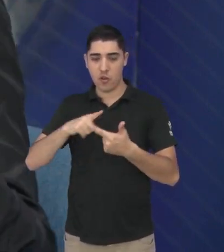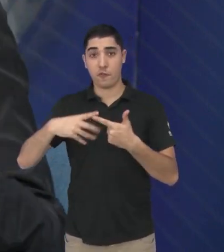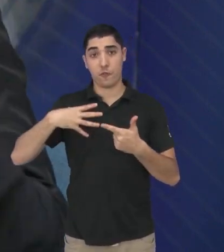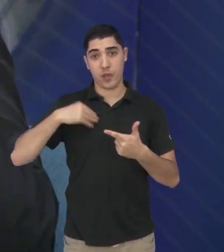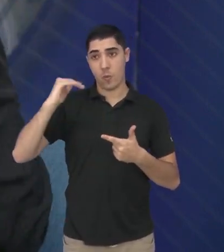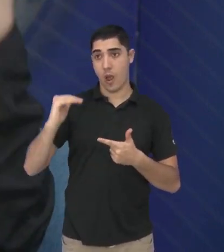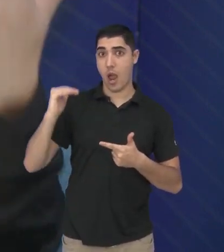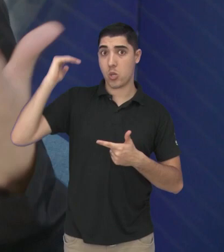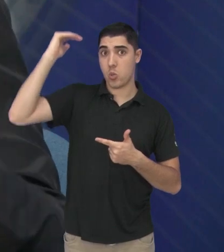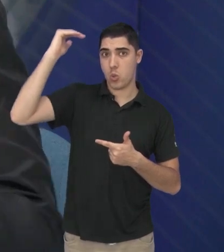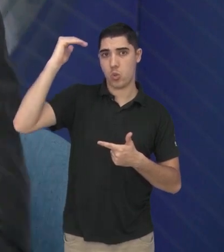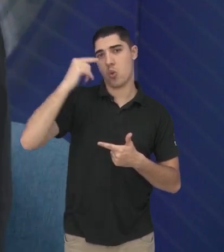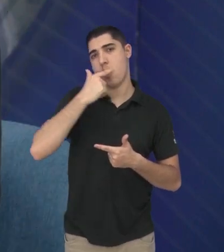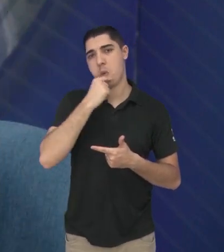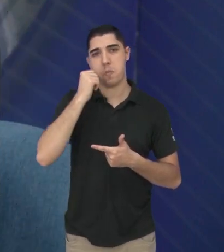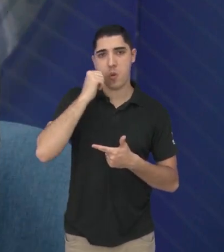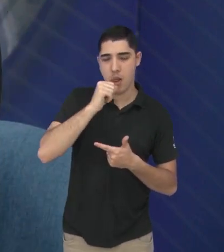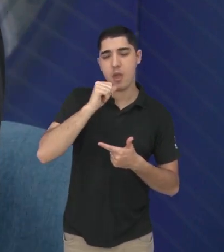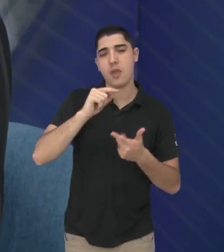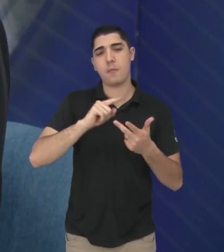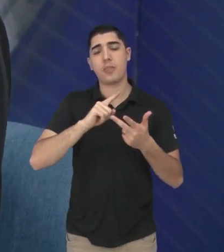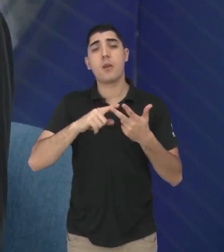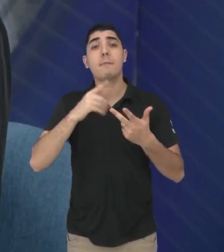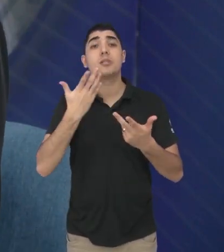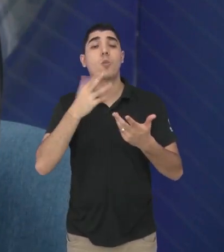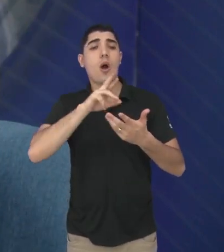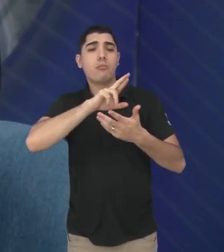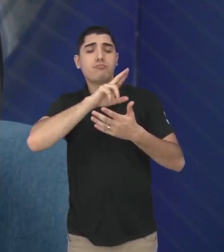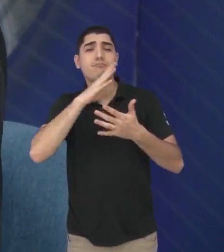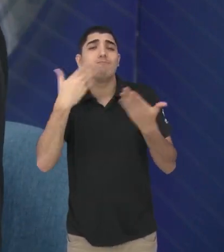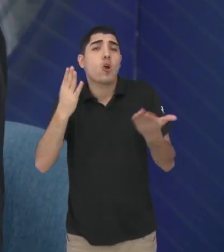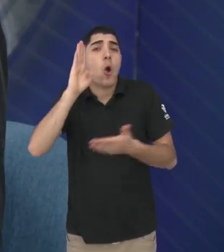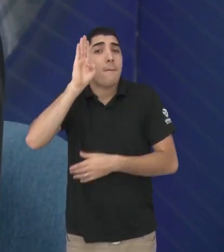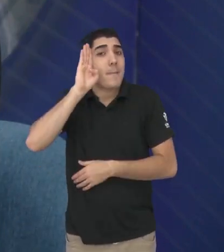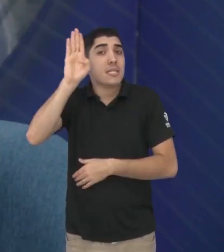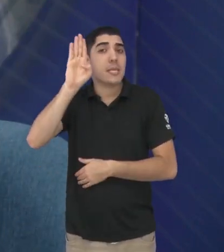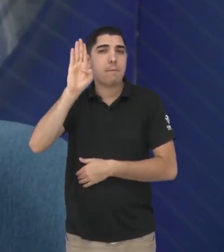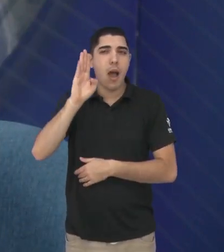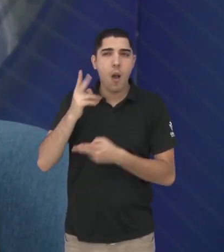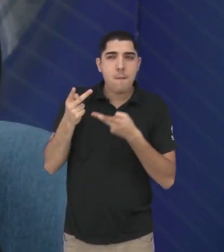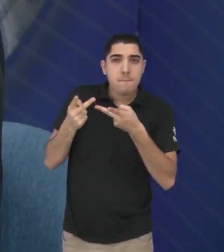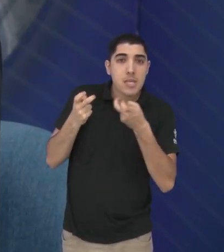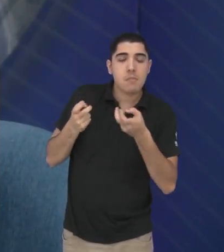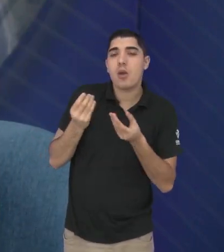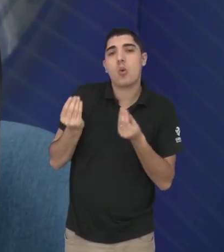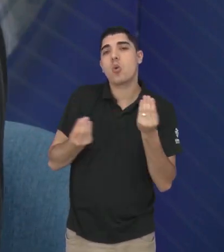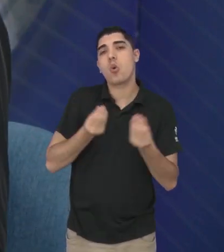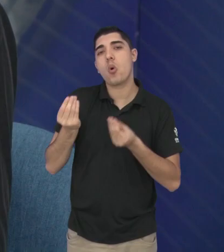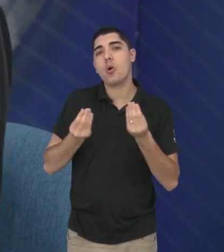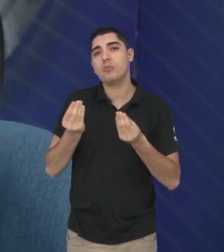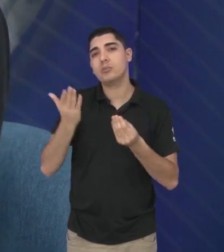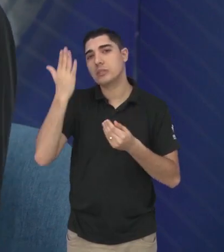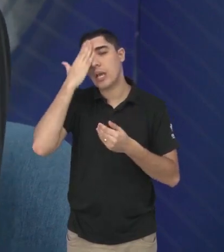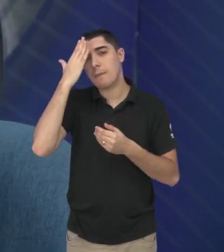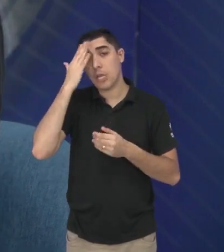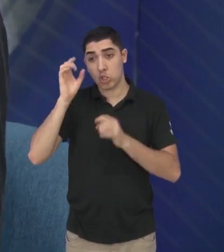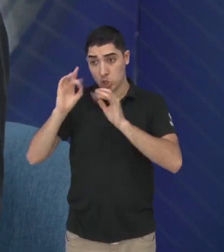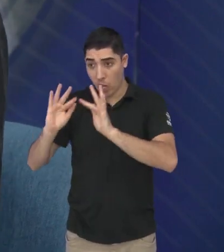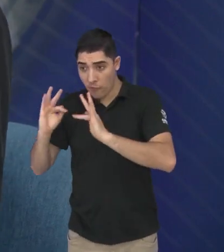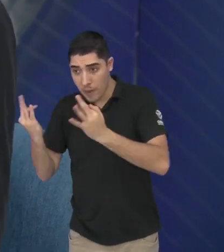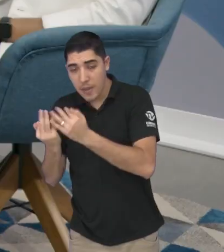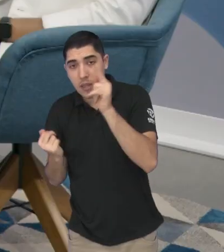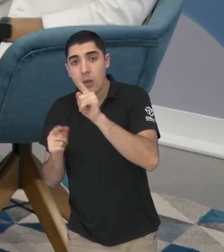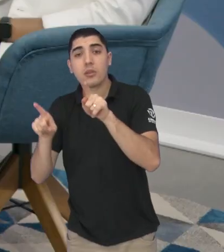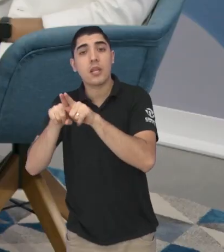já adulto, uma filha já adulta. Quais são os principais sinais, assim, os principais pontos de alerta para não só familiares,